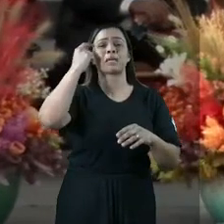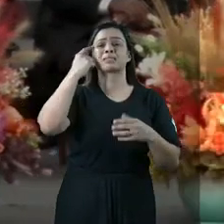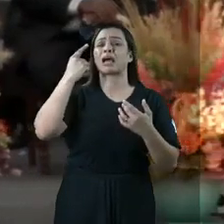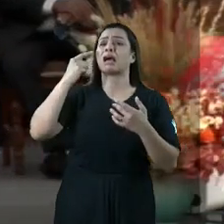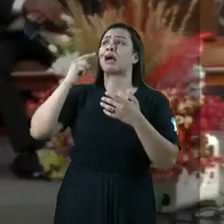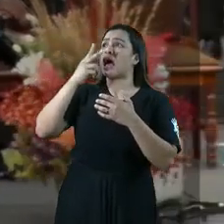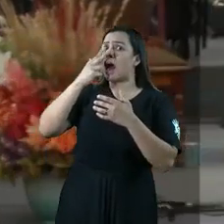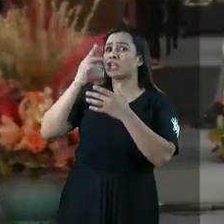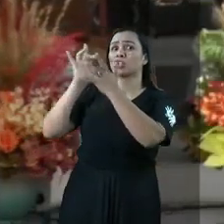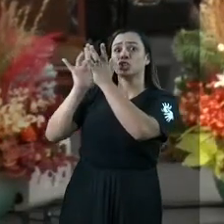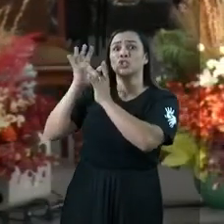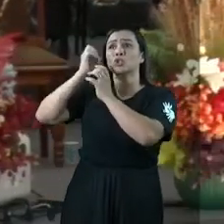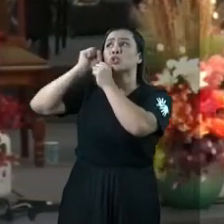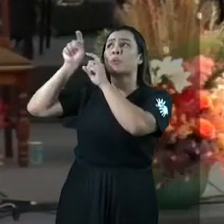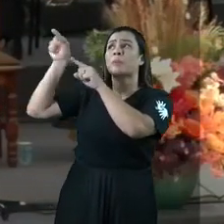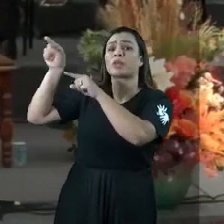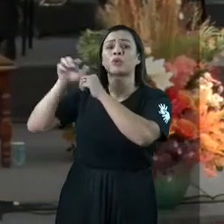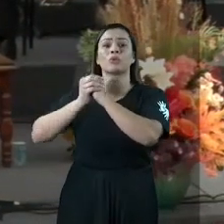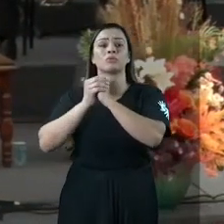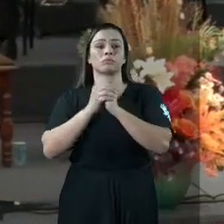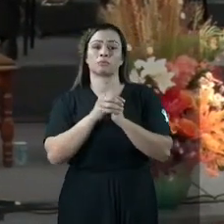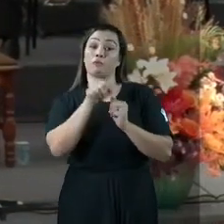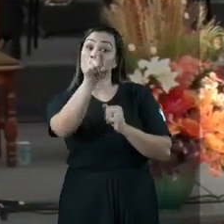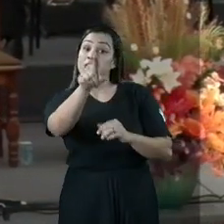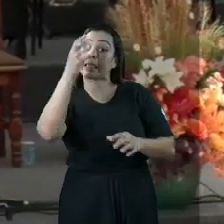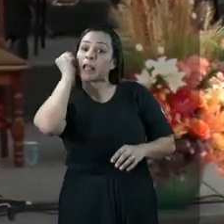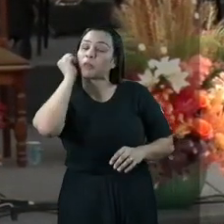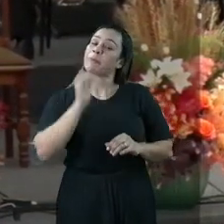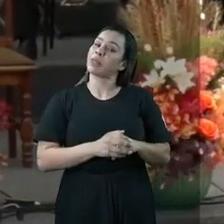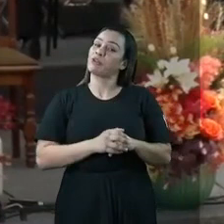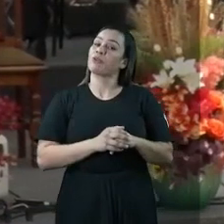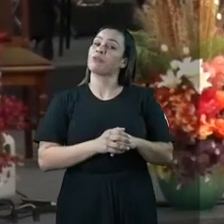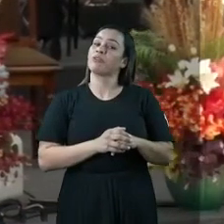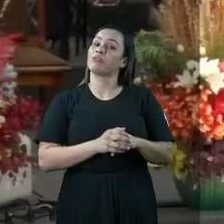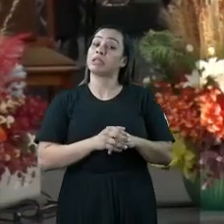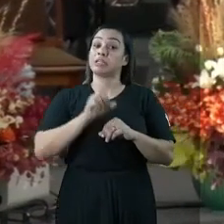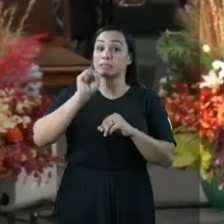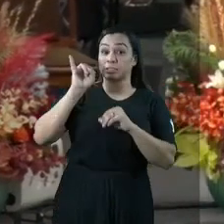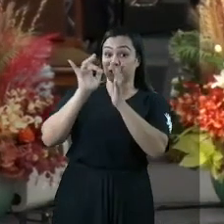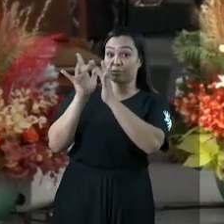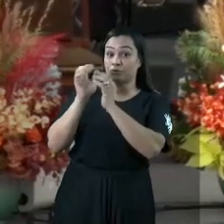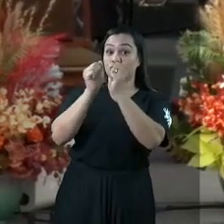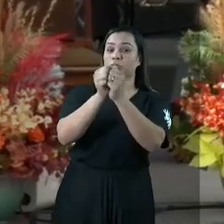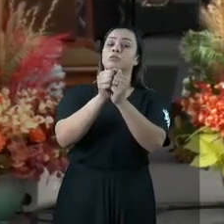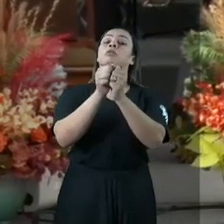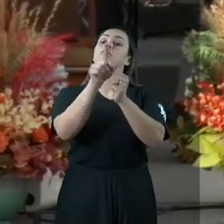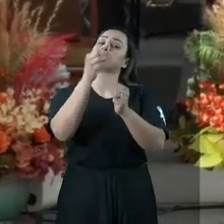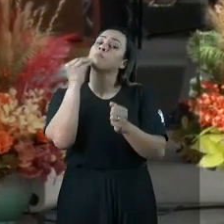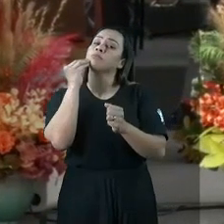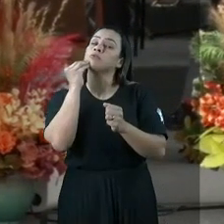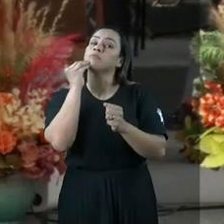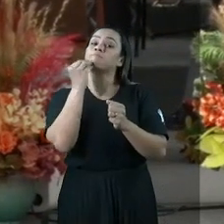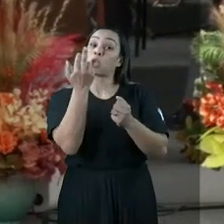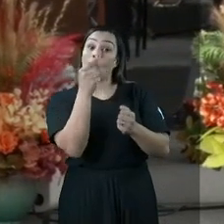Vou repetir, quando ele entra no teu barco e tem sono, é porque ele está dizendo: eu entrei, era para ele me adorar, era para ele dar glória a Deus, era para ele dar aleluia, era para ele ser fiel,